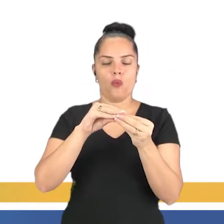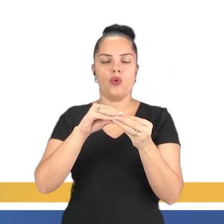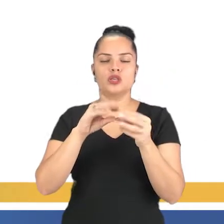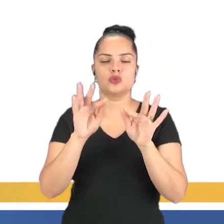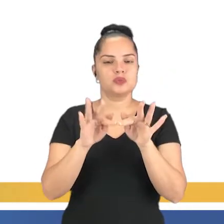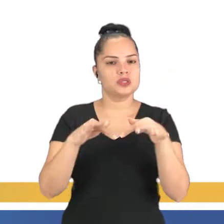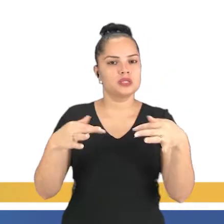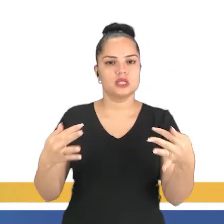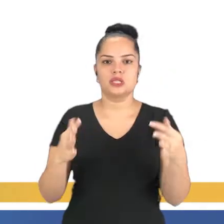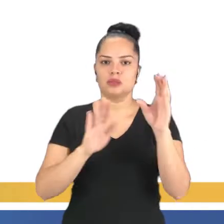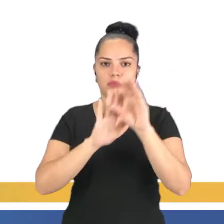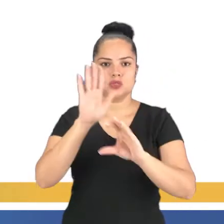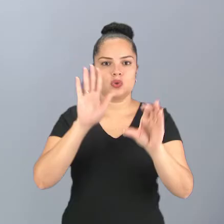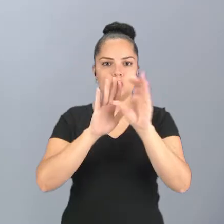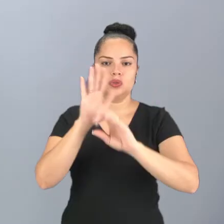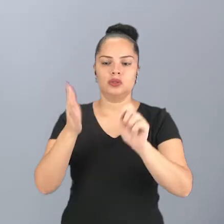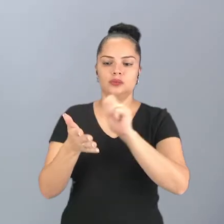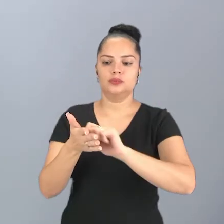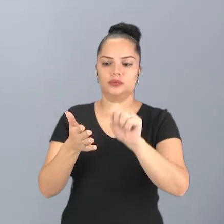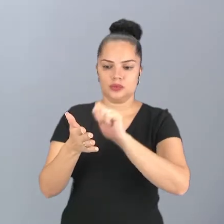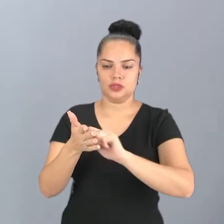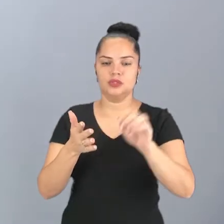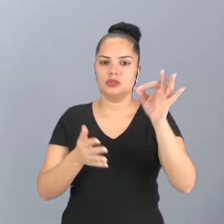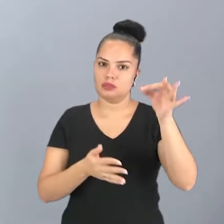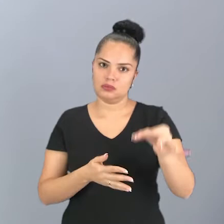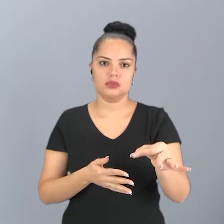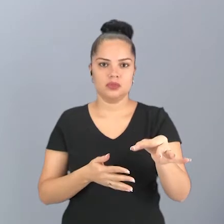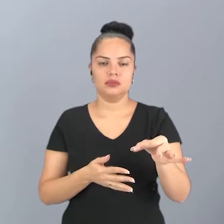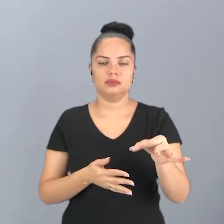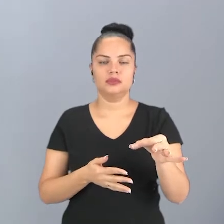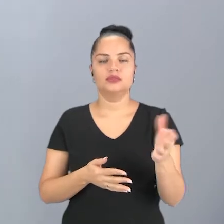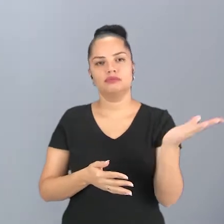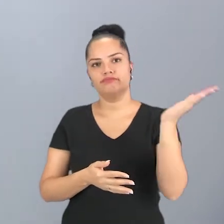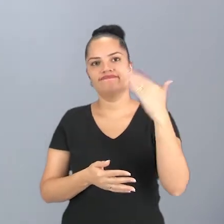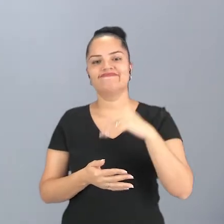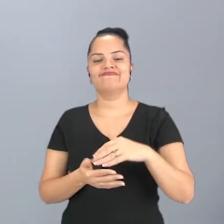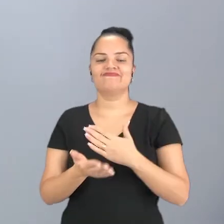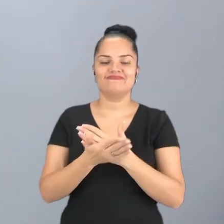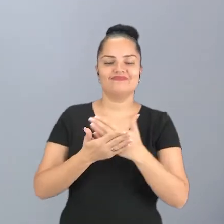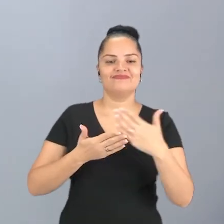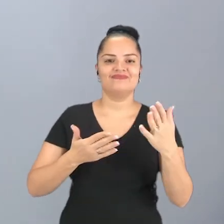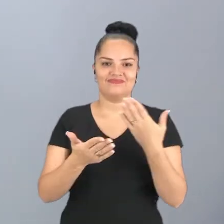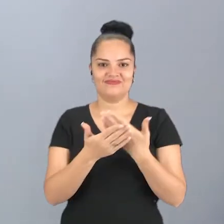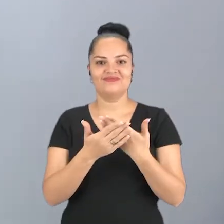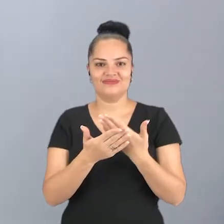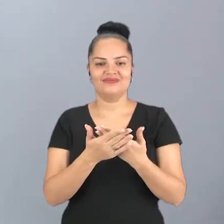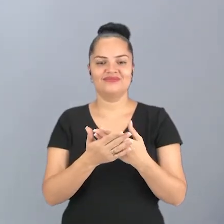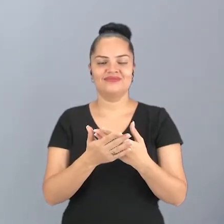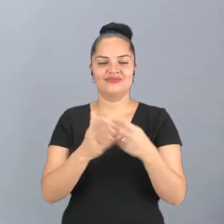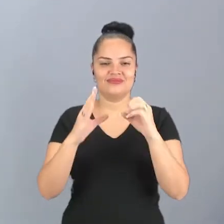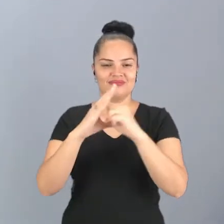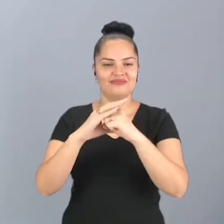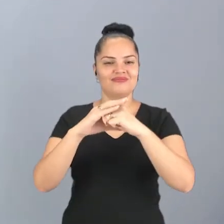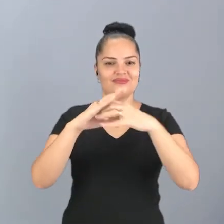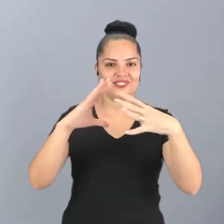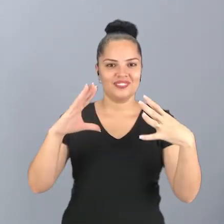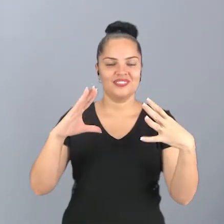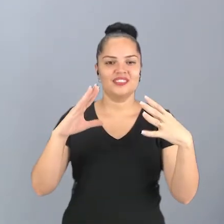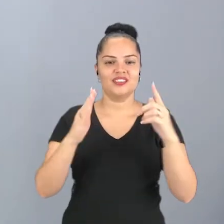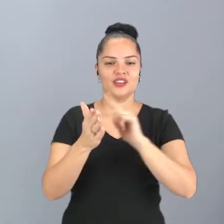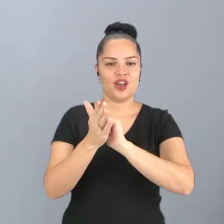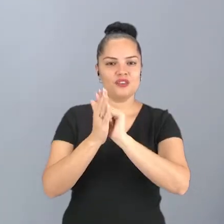do conteúdo escrito. Certinho? Então vamos lá, né? Vamos começar então com as nossas características do nosso